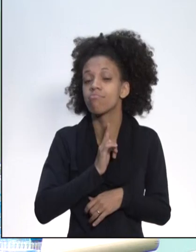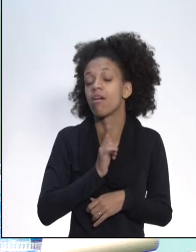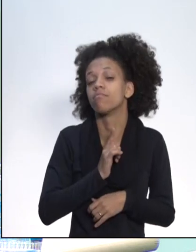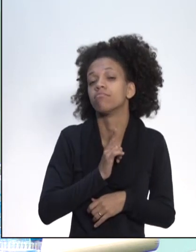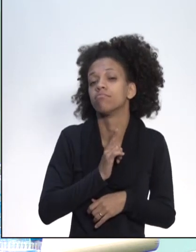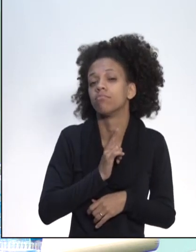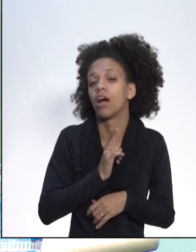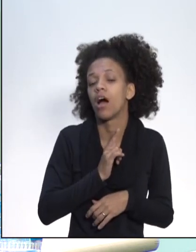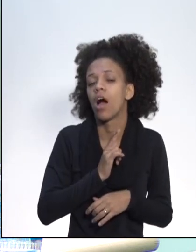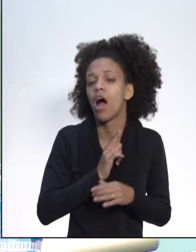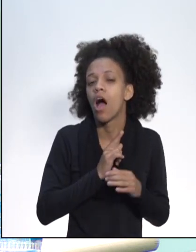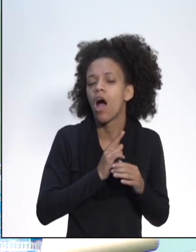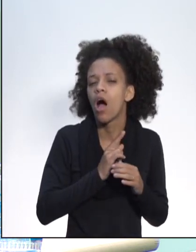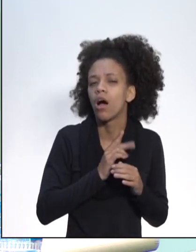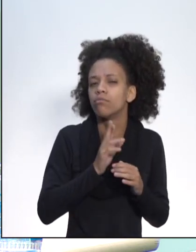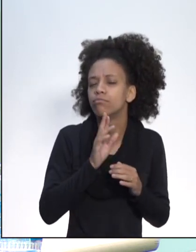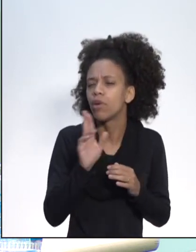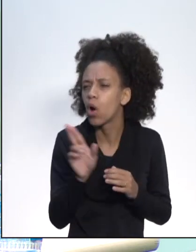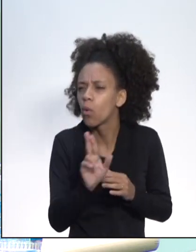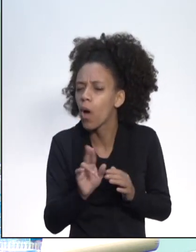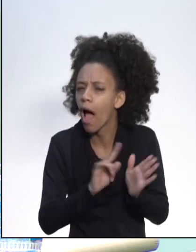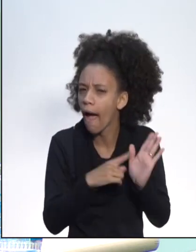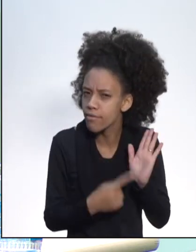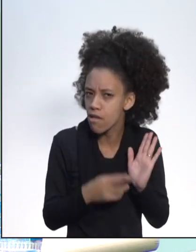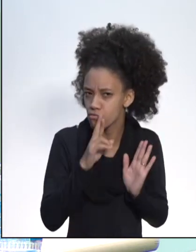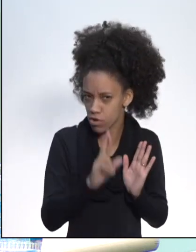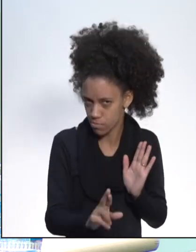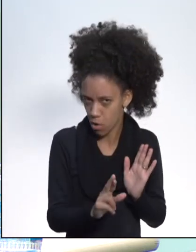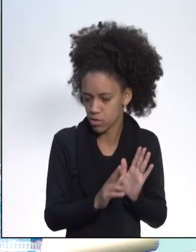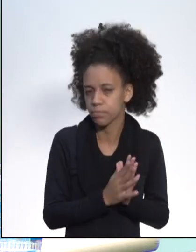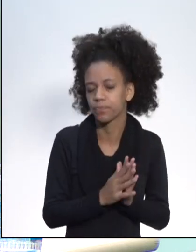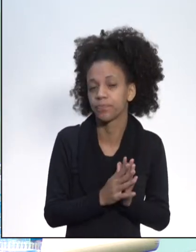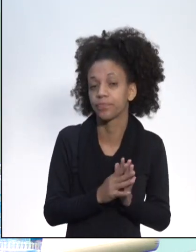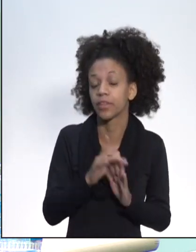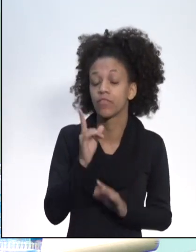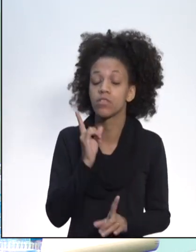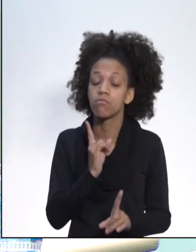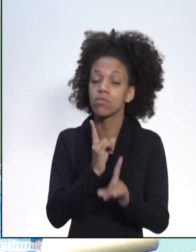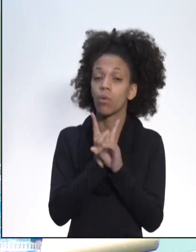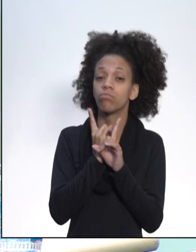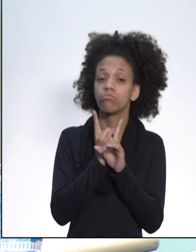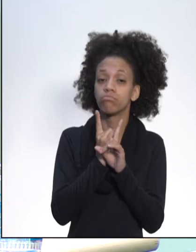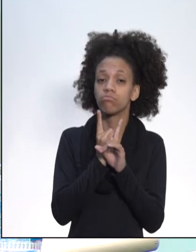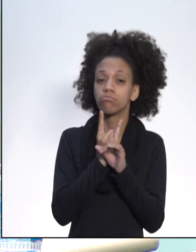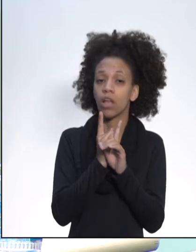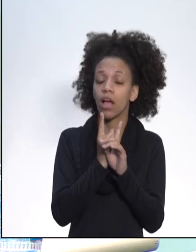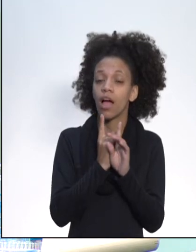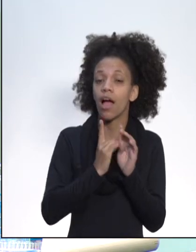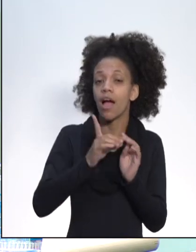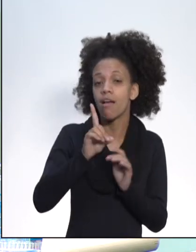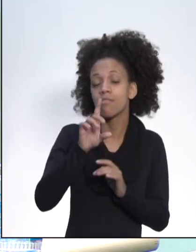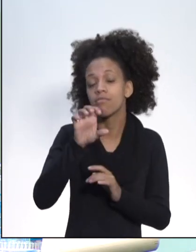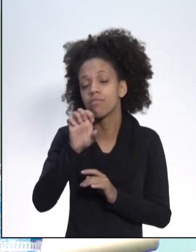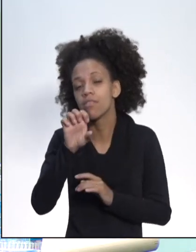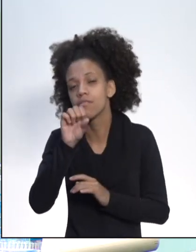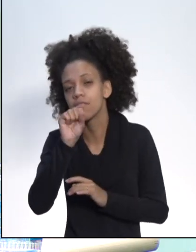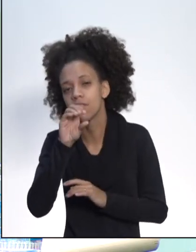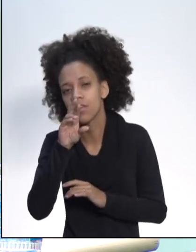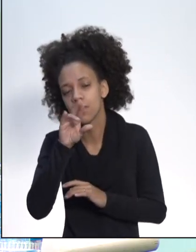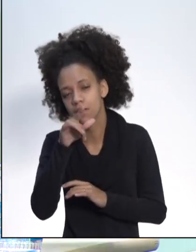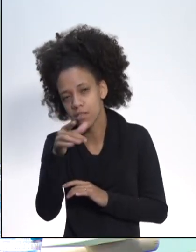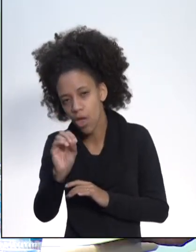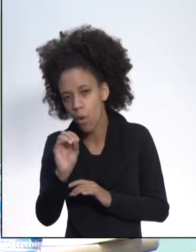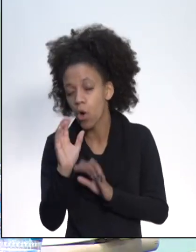essa parte chamada caderno de respostas. Lá vocês vão encontrar a descrição de todas